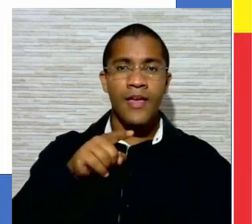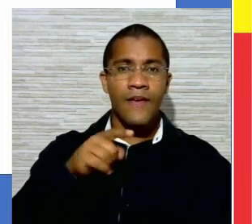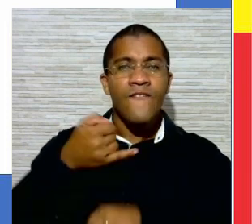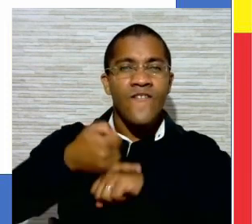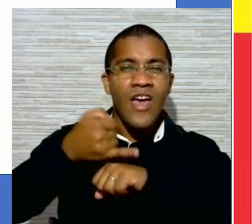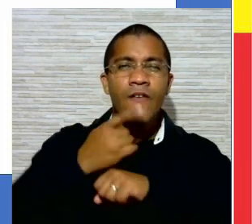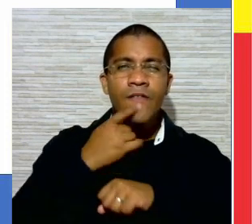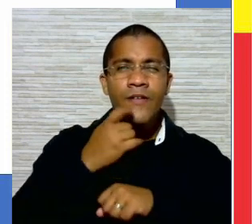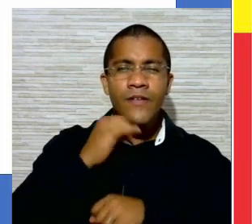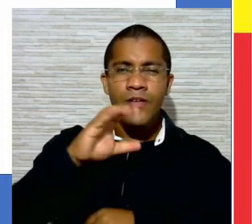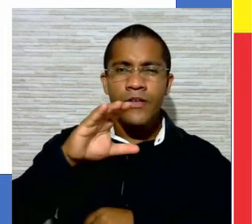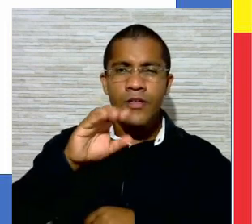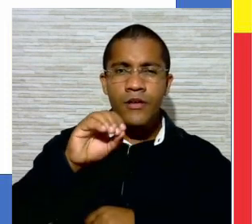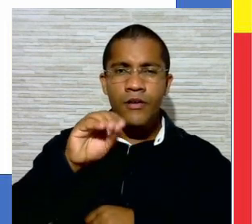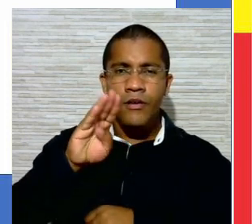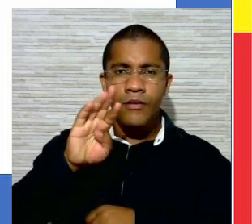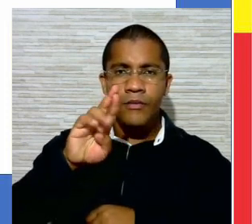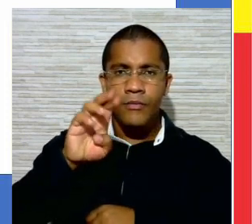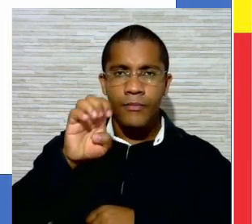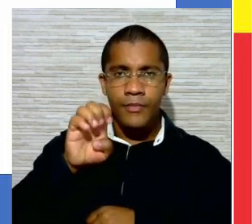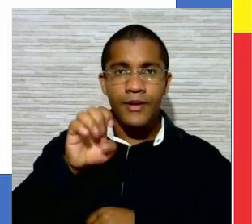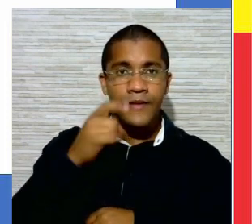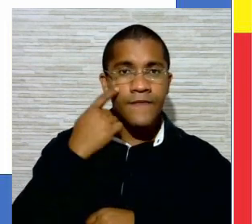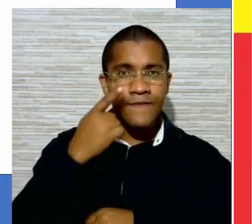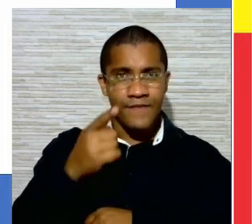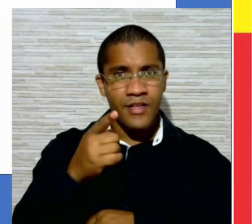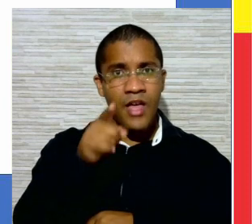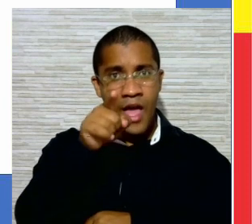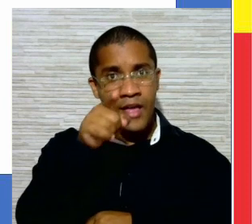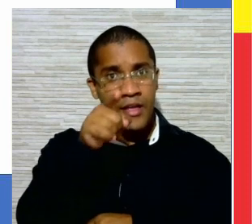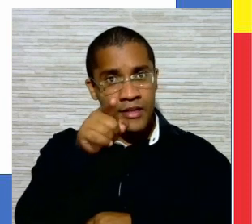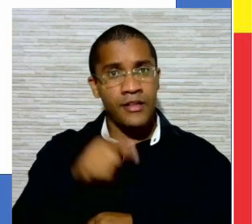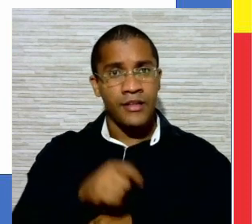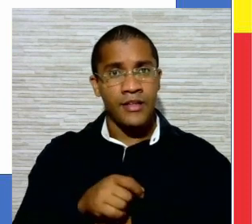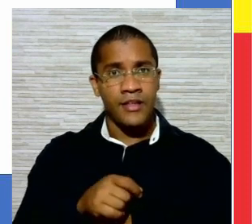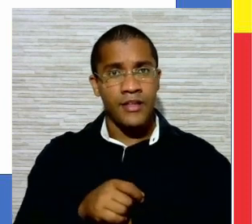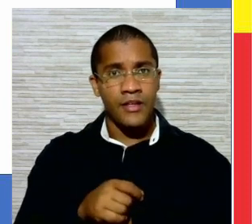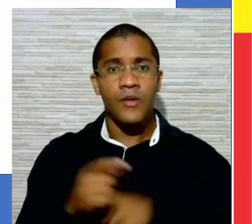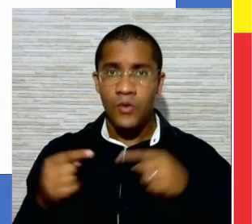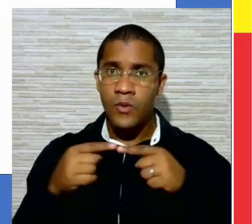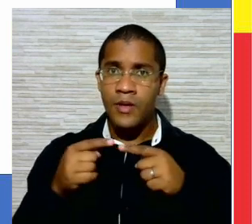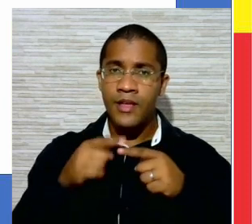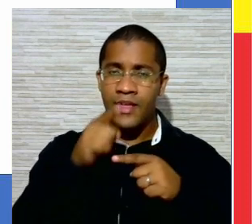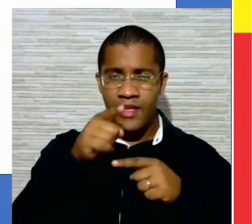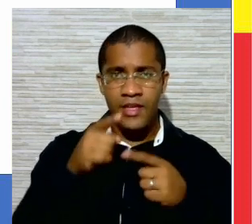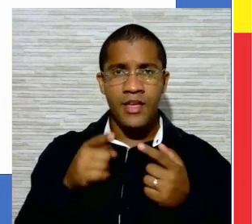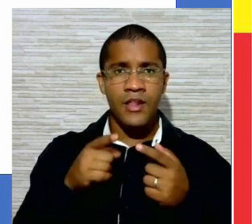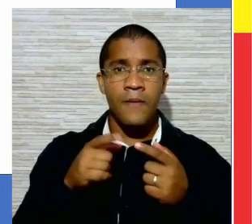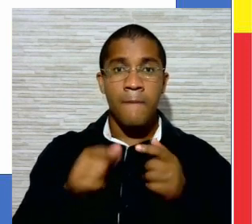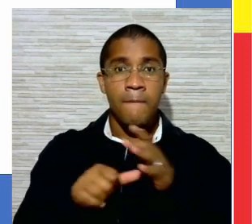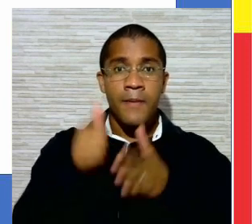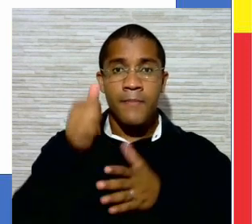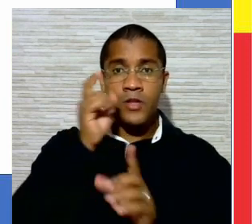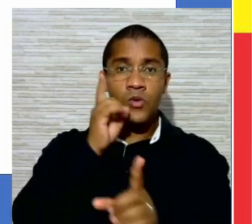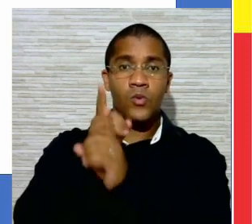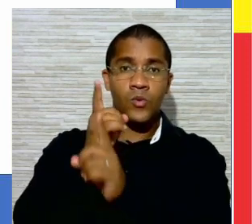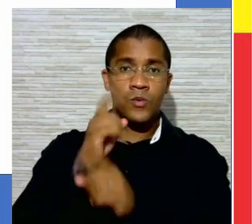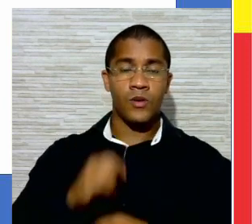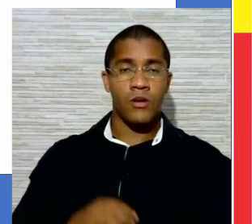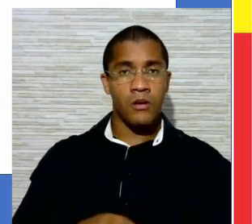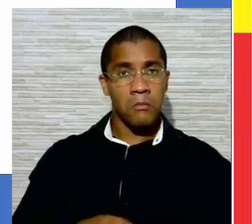cobre, tá? Acompanha na tela. Então o cobre é como vocês veem aí, tá? Na sua forma bruta, e ele foi o primeiro metal a ser